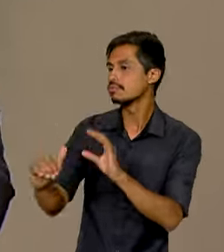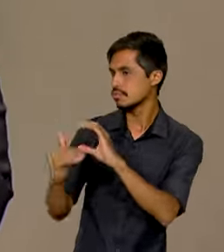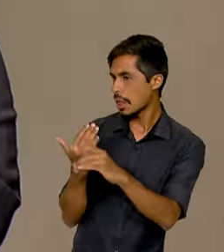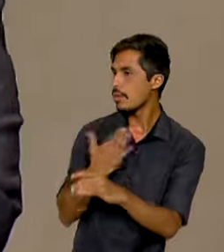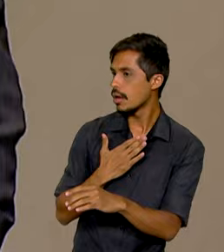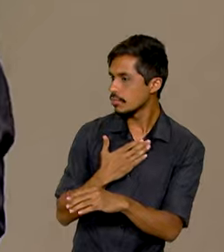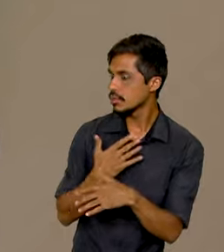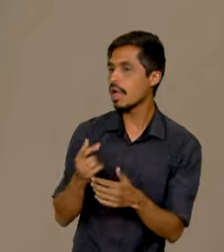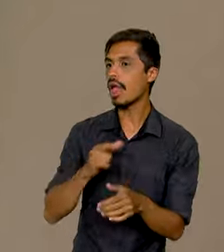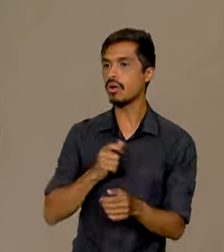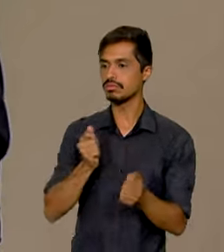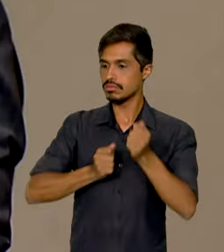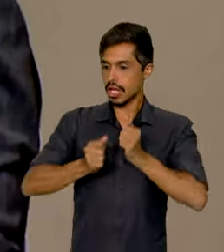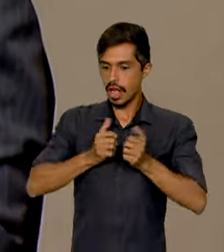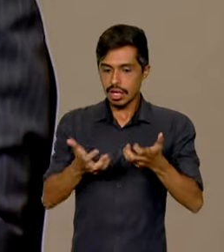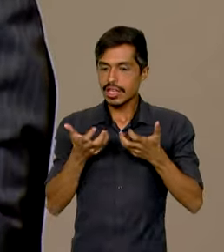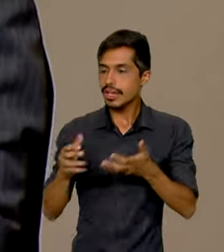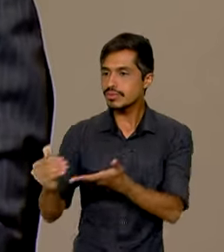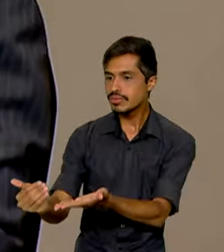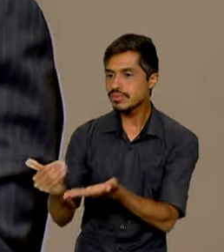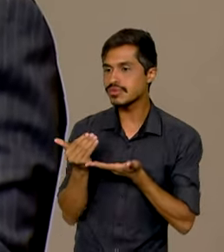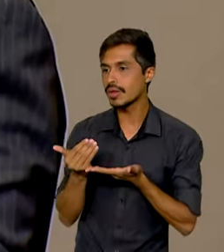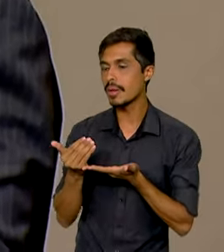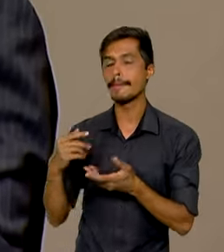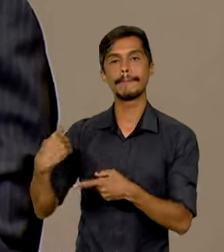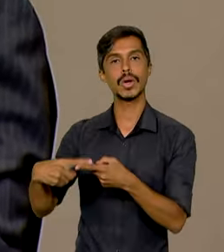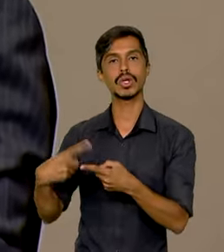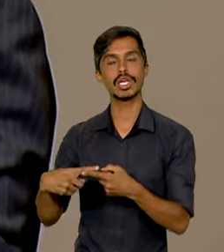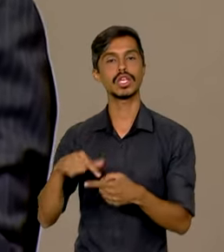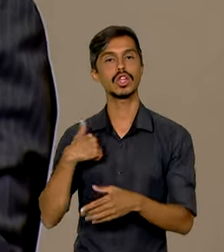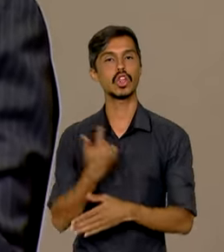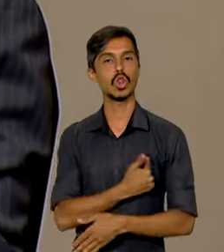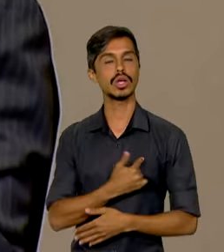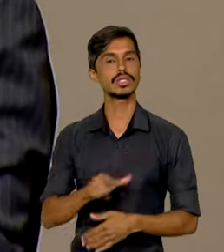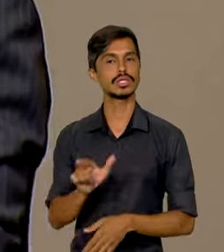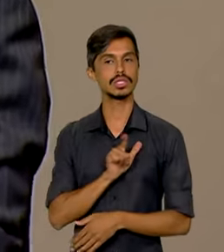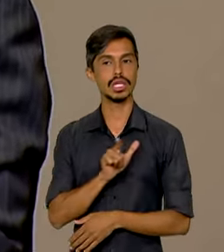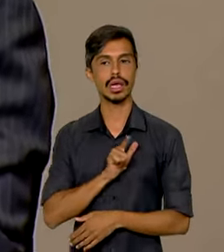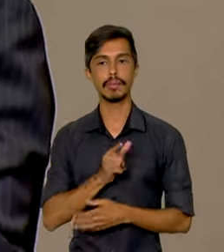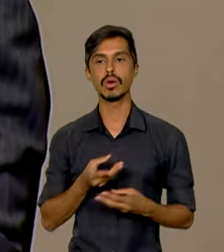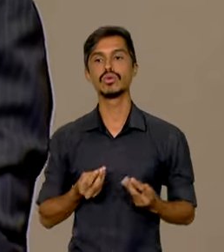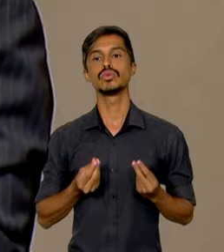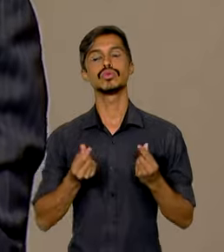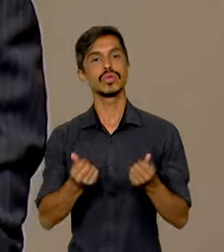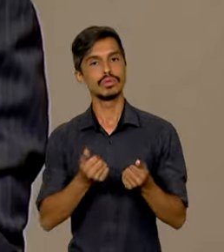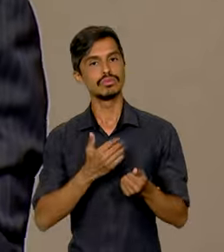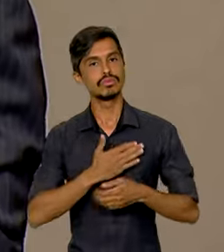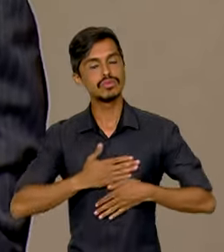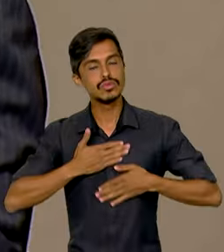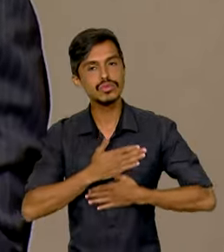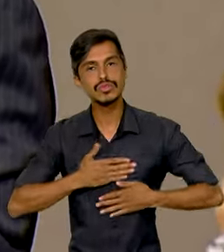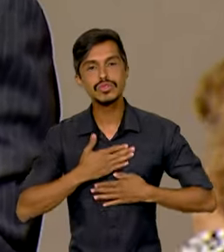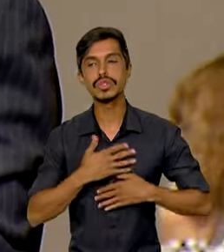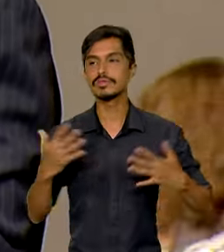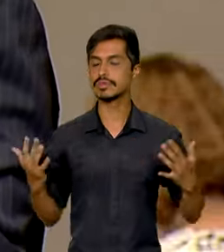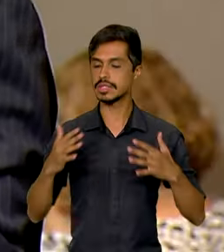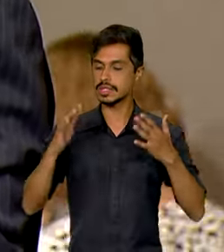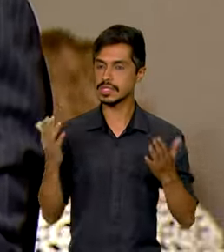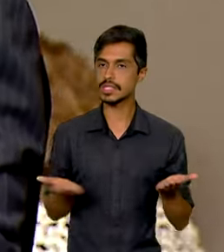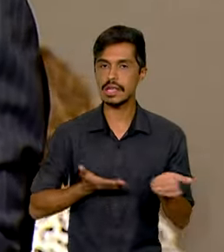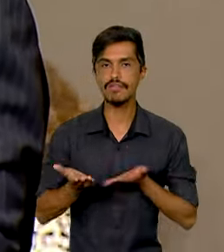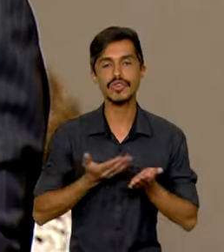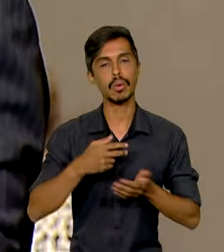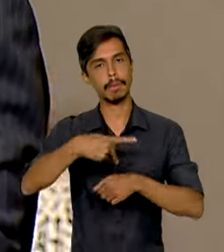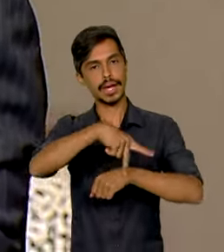estou ansioso para receber isso, porque nós temos muito gosto, muita alegria de servir ao país com aquilo que nos